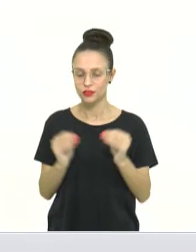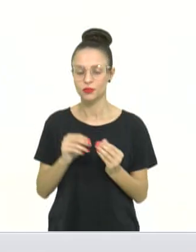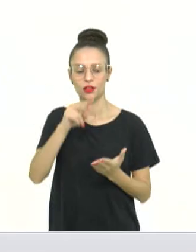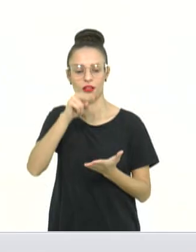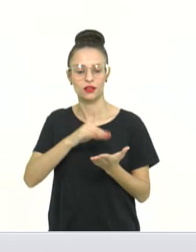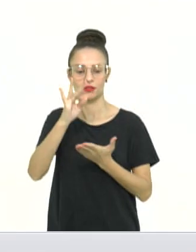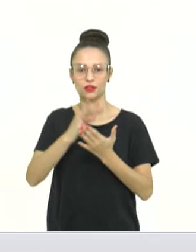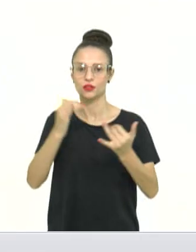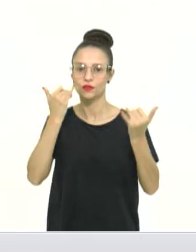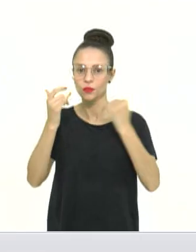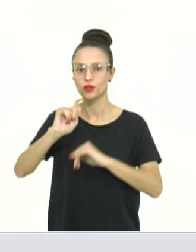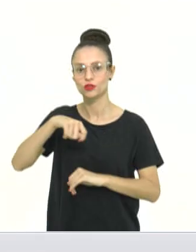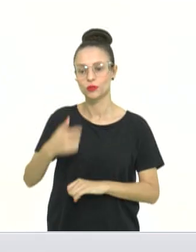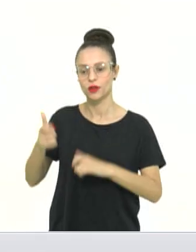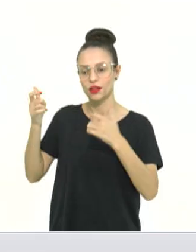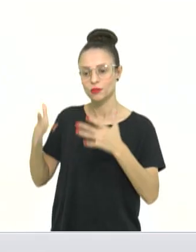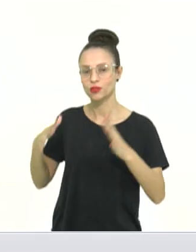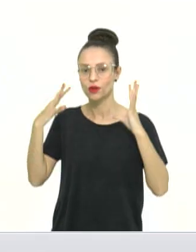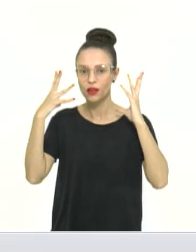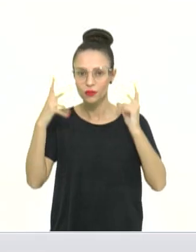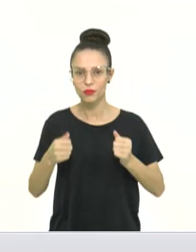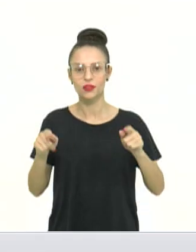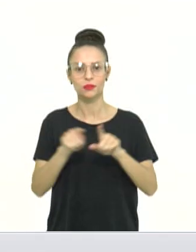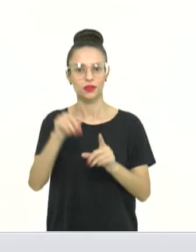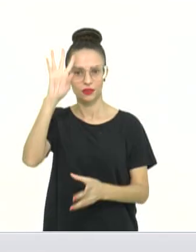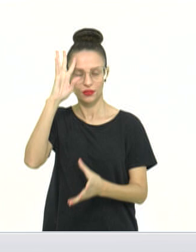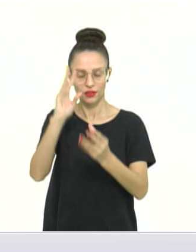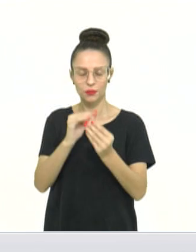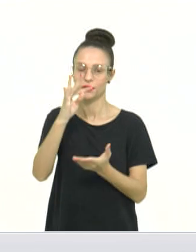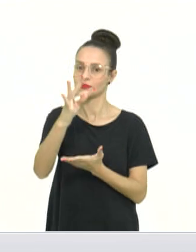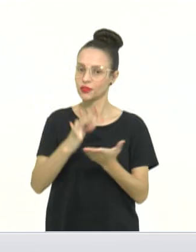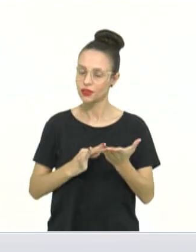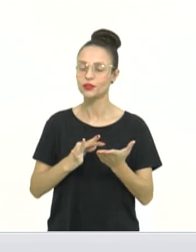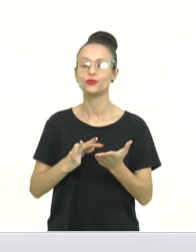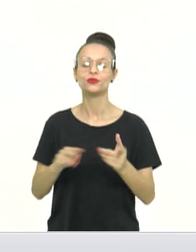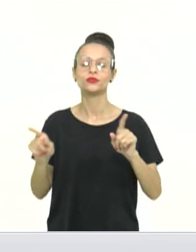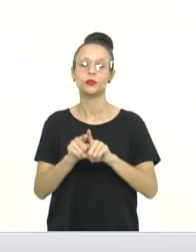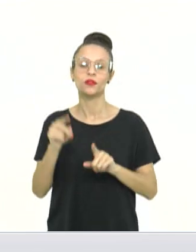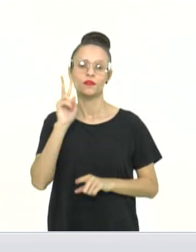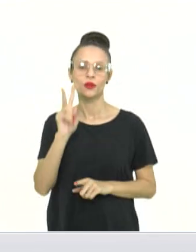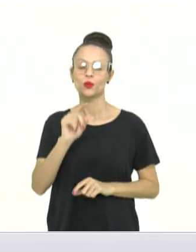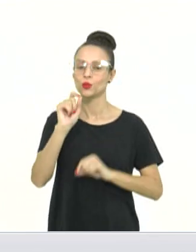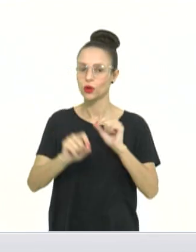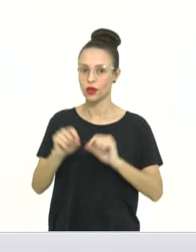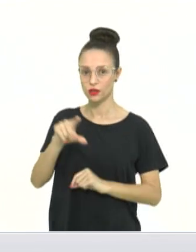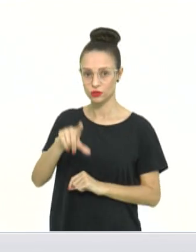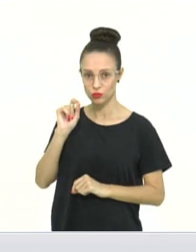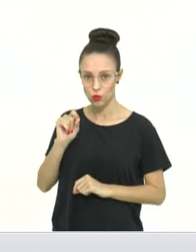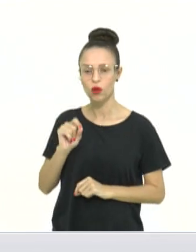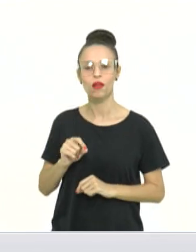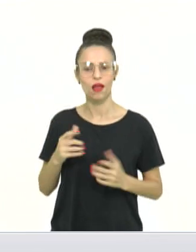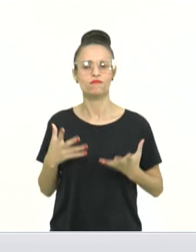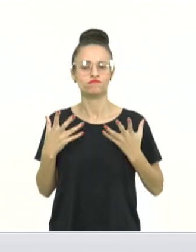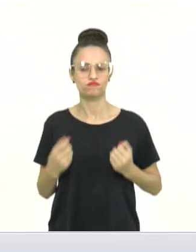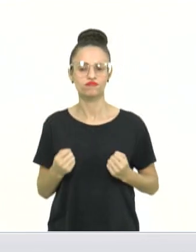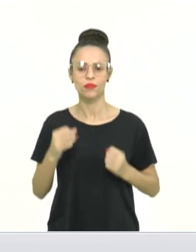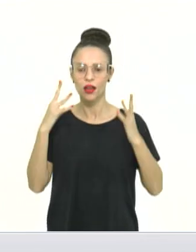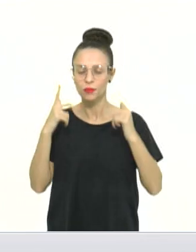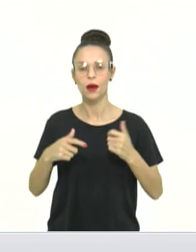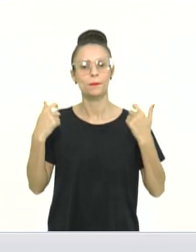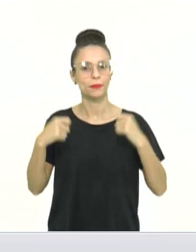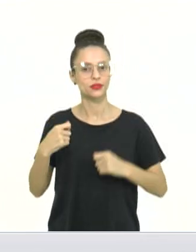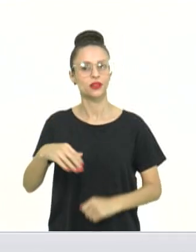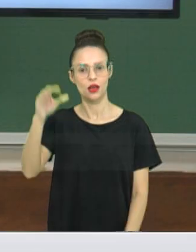textos informativos sobre o abandono de animais, interpretamos esses textos e vimos que a escolha de ter um animal de estimação deve ser